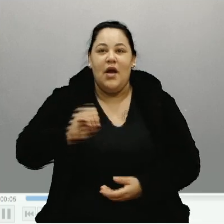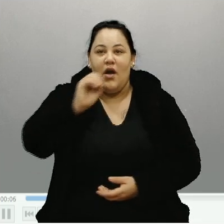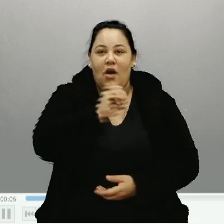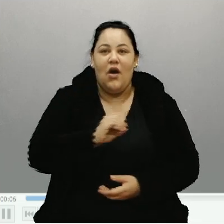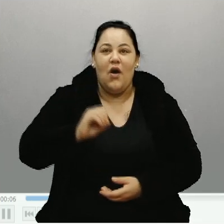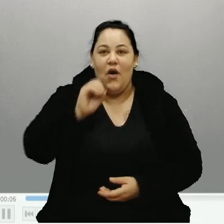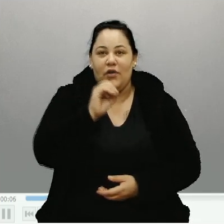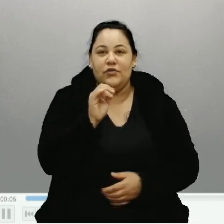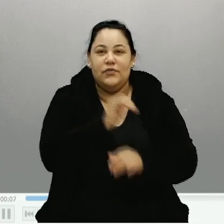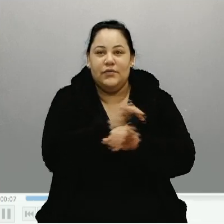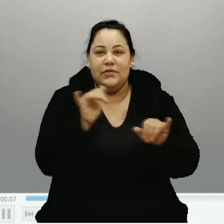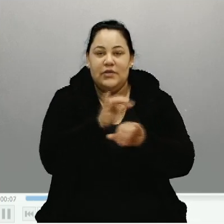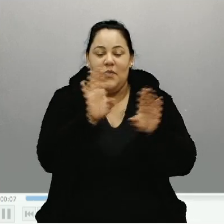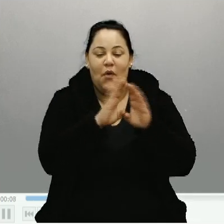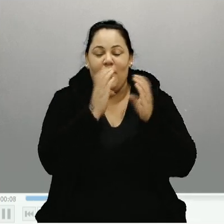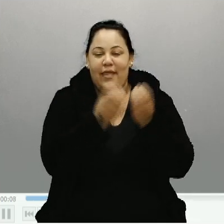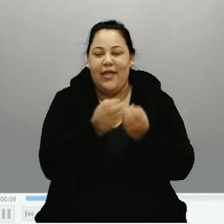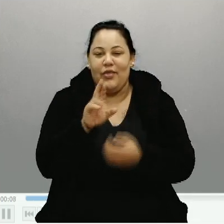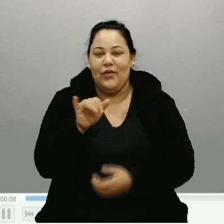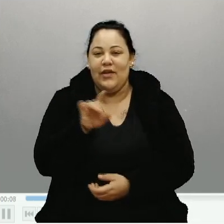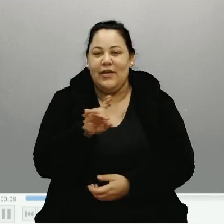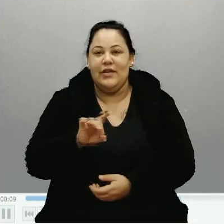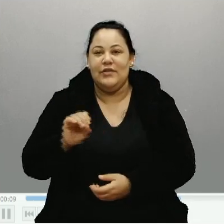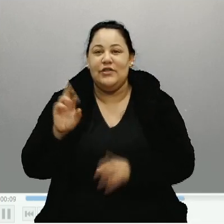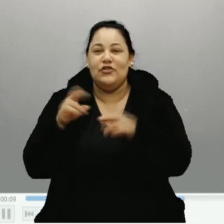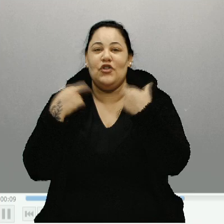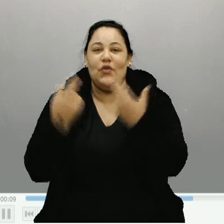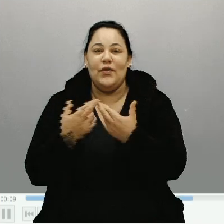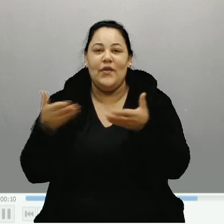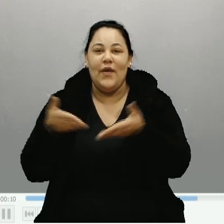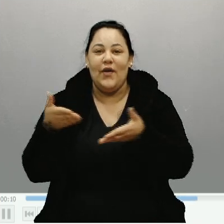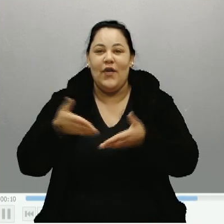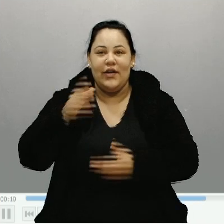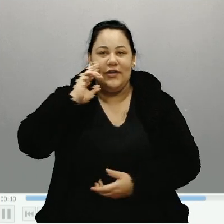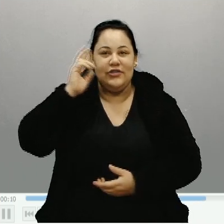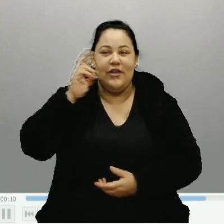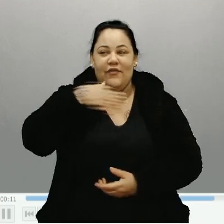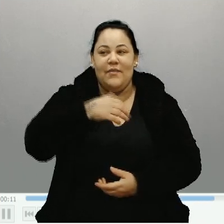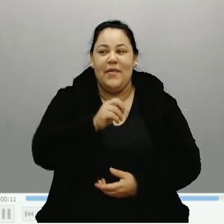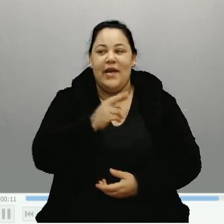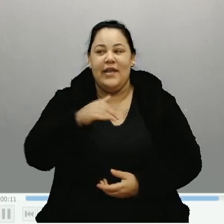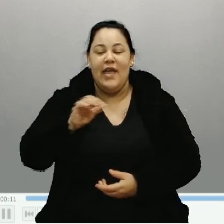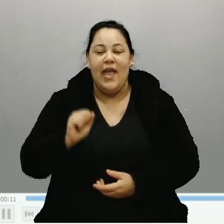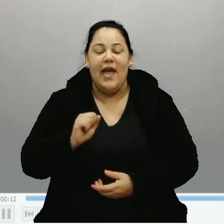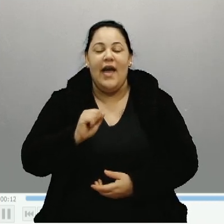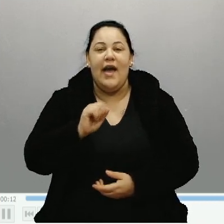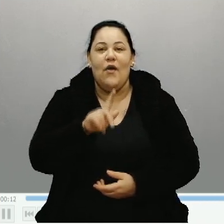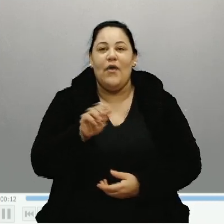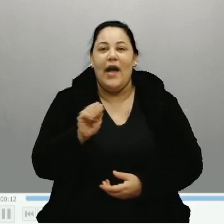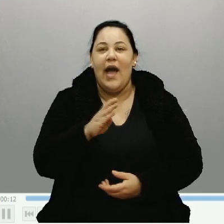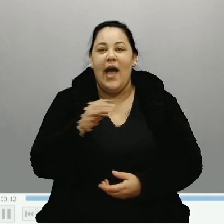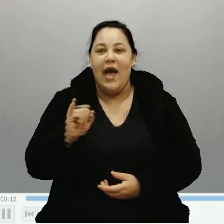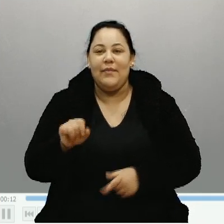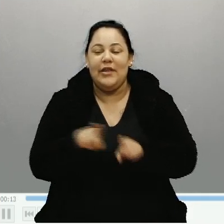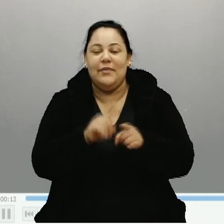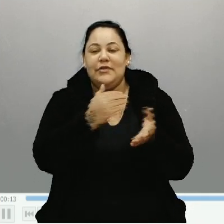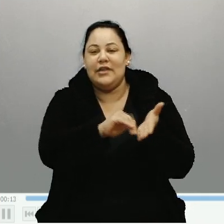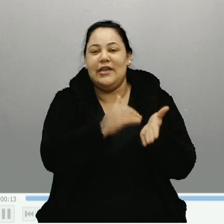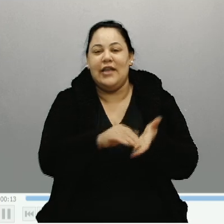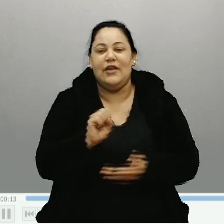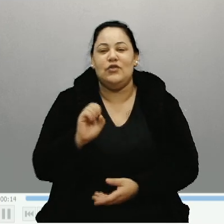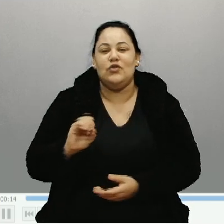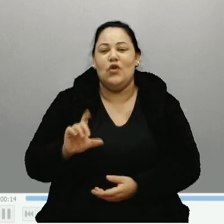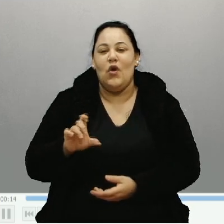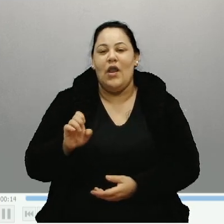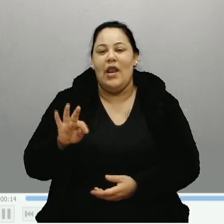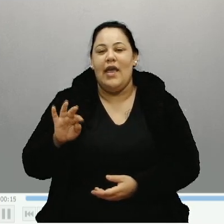do Desvio Riso. Reunido há pouco agora com a diretora Maria de Lourdes, o diretor Gabriel, nosso secretário de obras Solete,